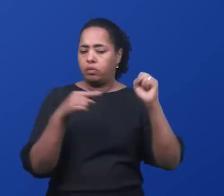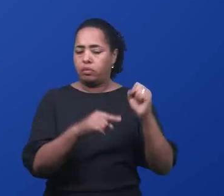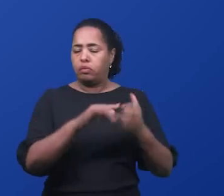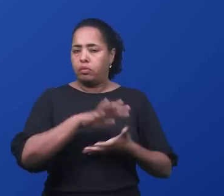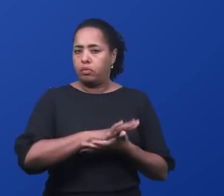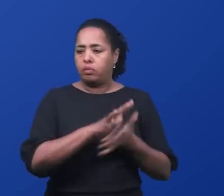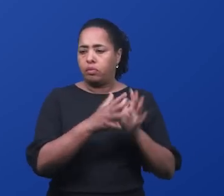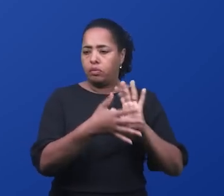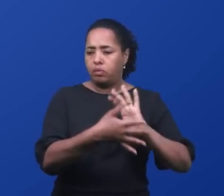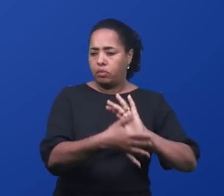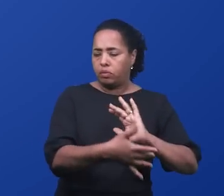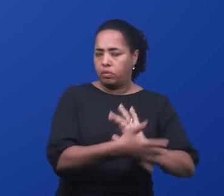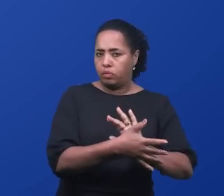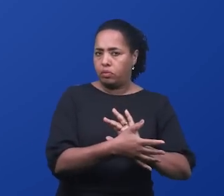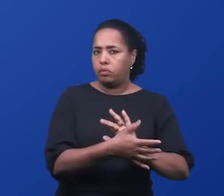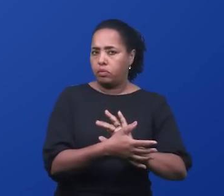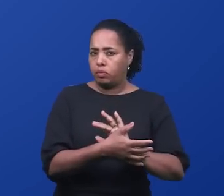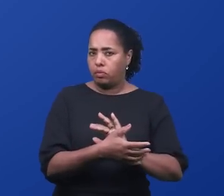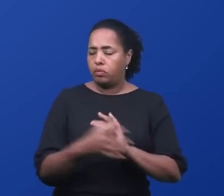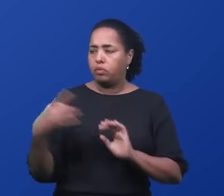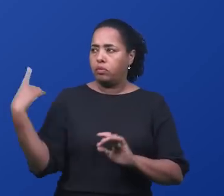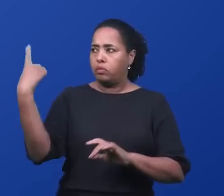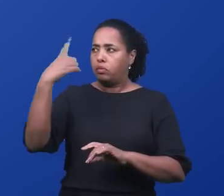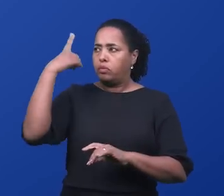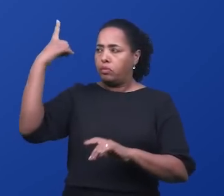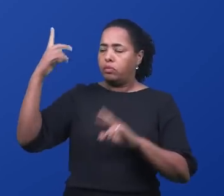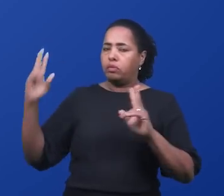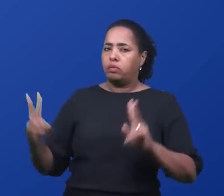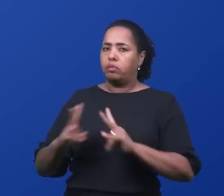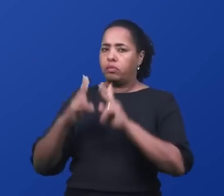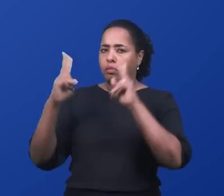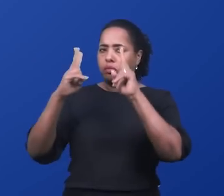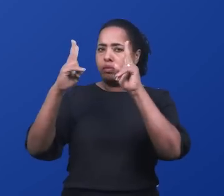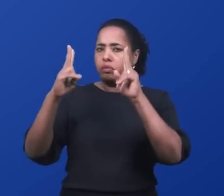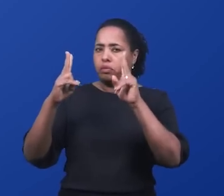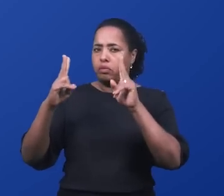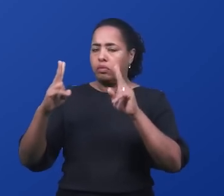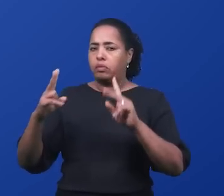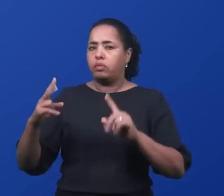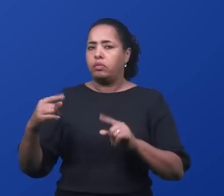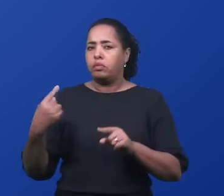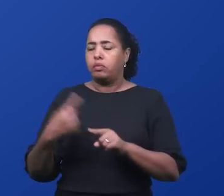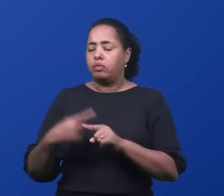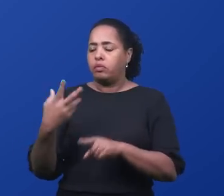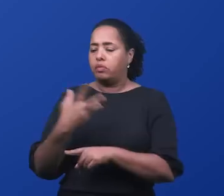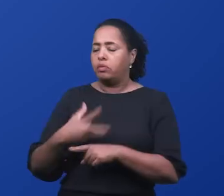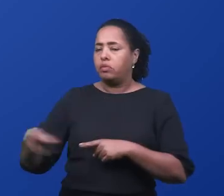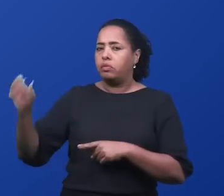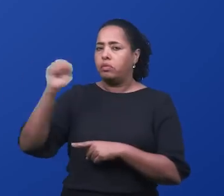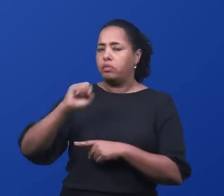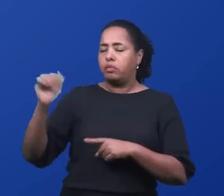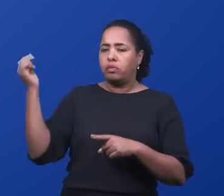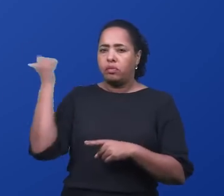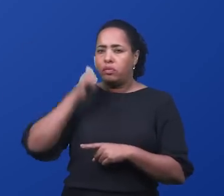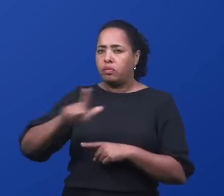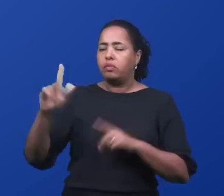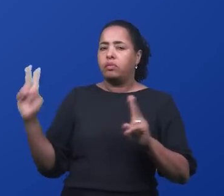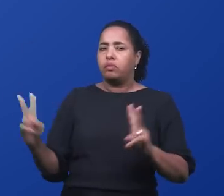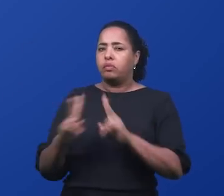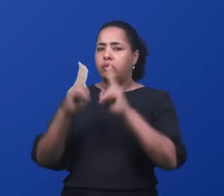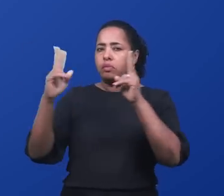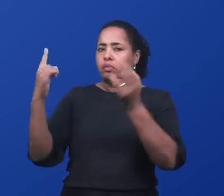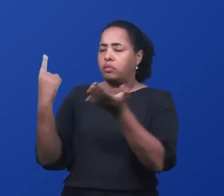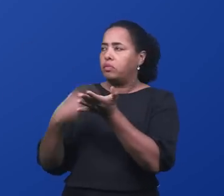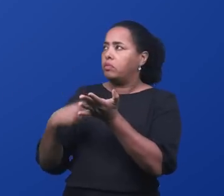derrota, Davi acabou o seu reinado vitorioso, por alcançar muitas vitórias, por alcançar